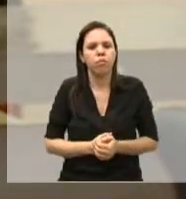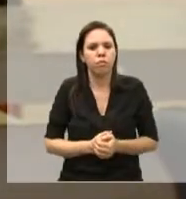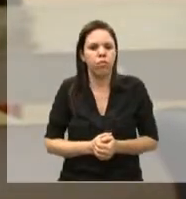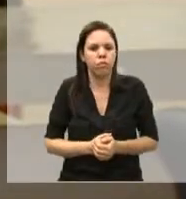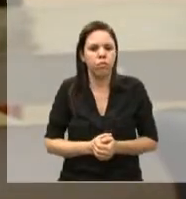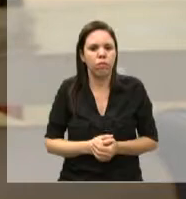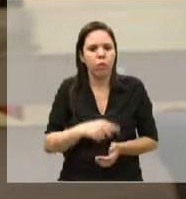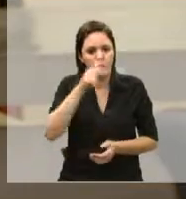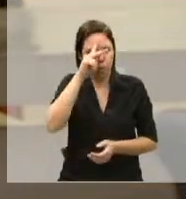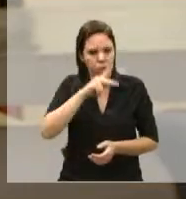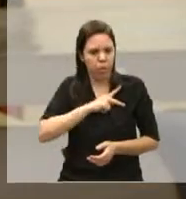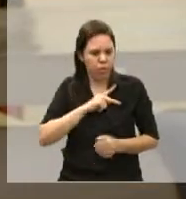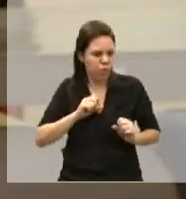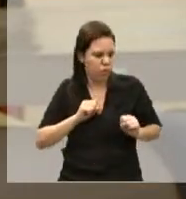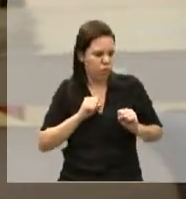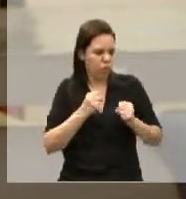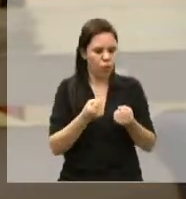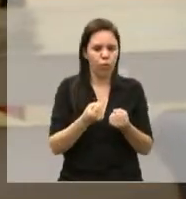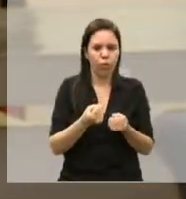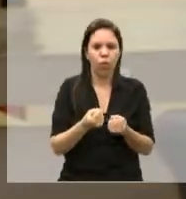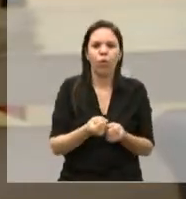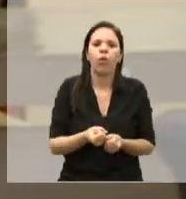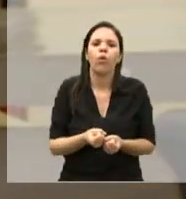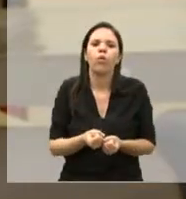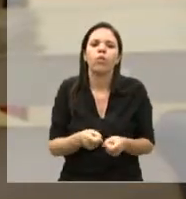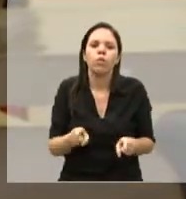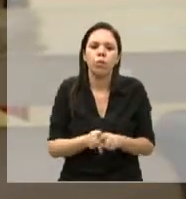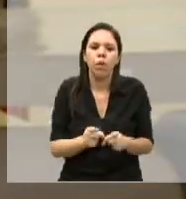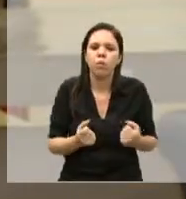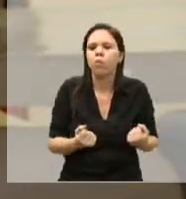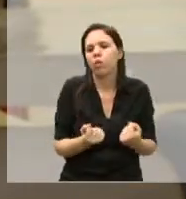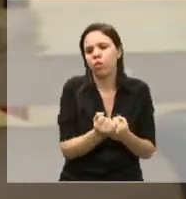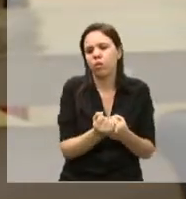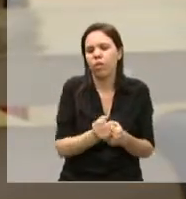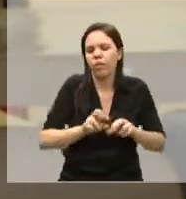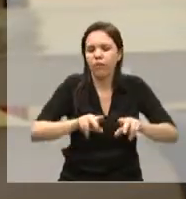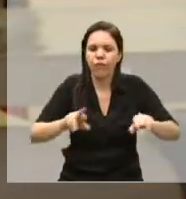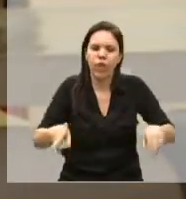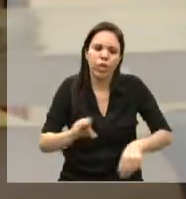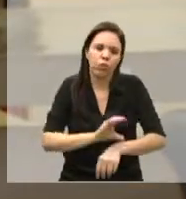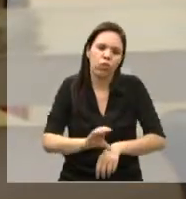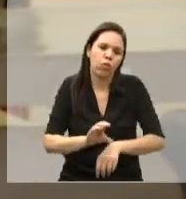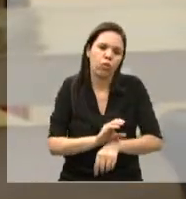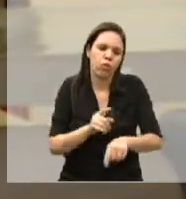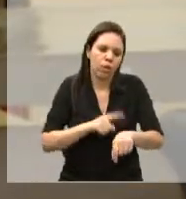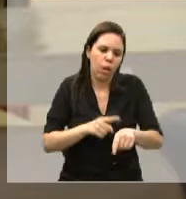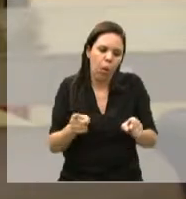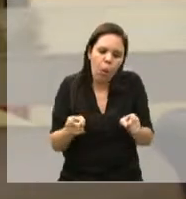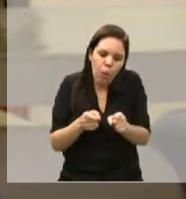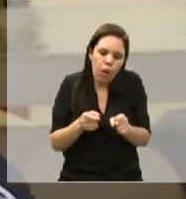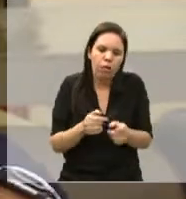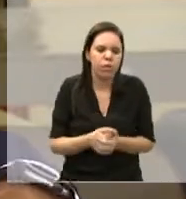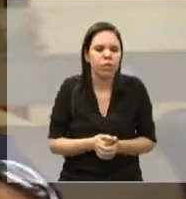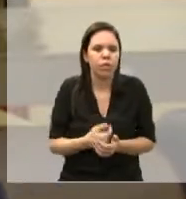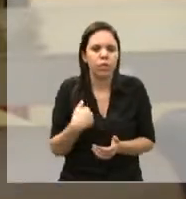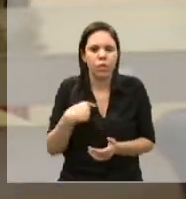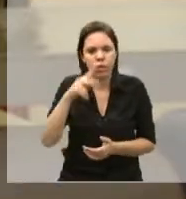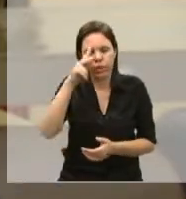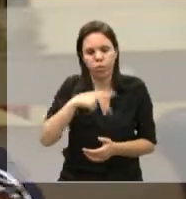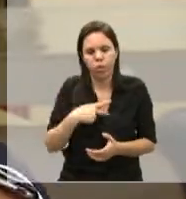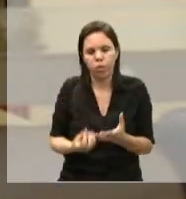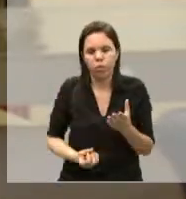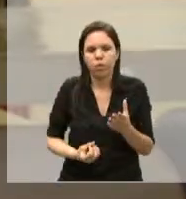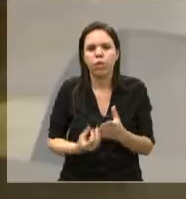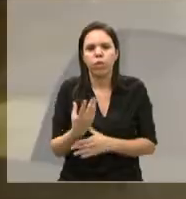obviamente, do meu próprio esforço externo, que ela também patrocinava alguns cursos de curta duração. Então, quando você cria